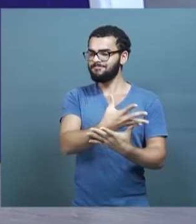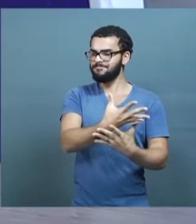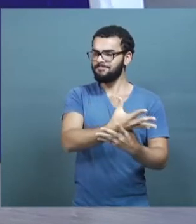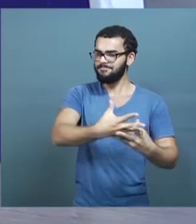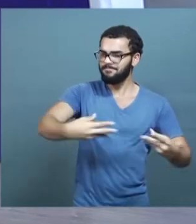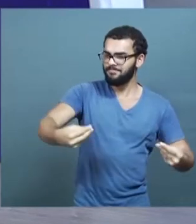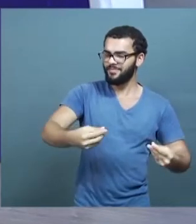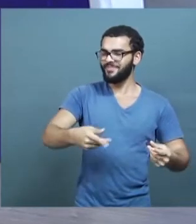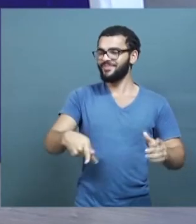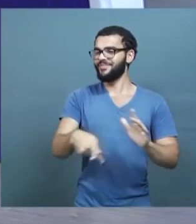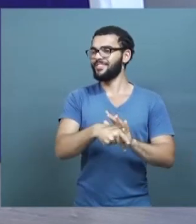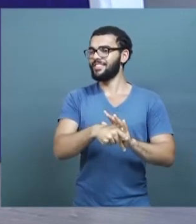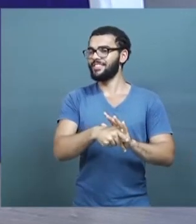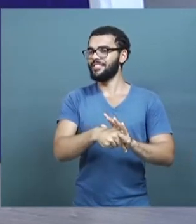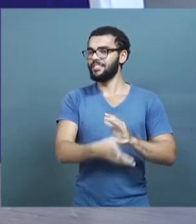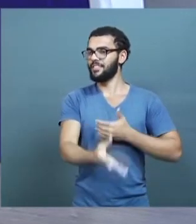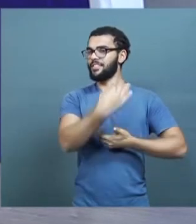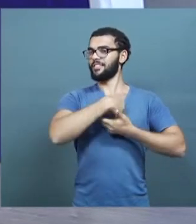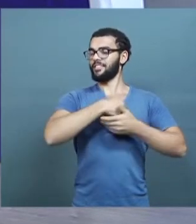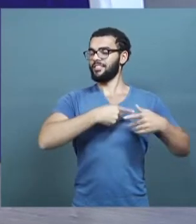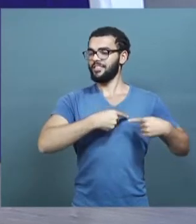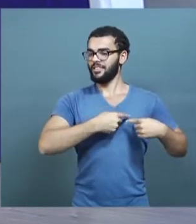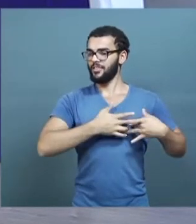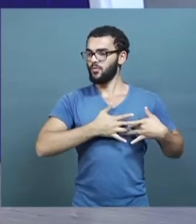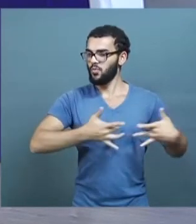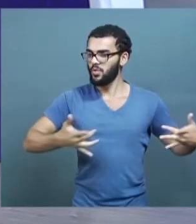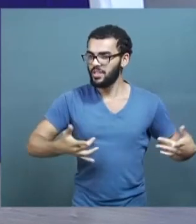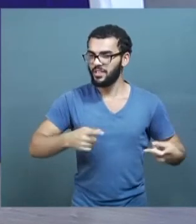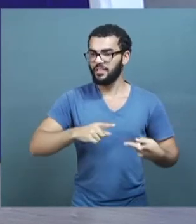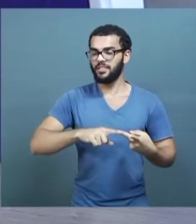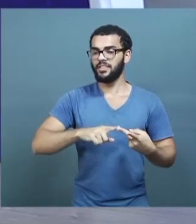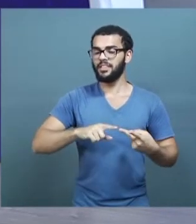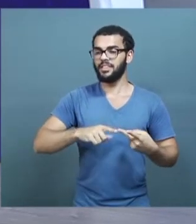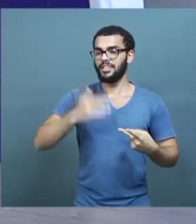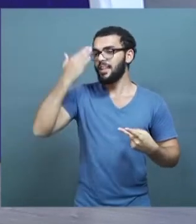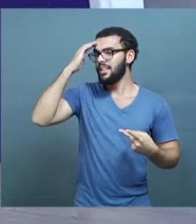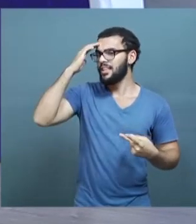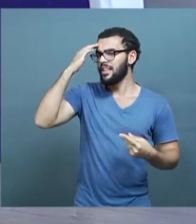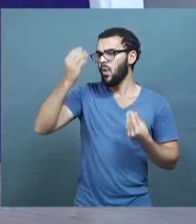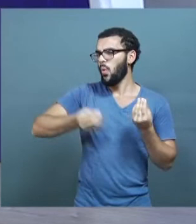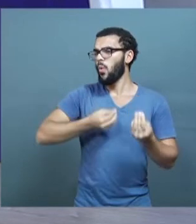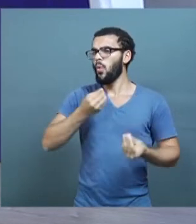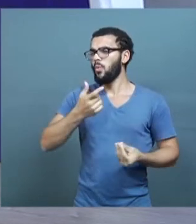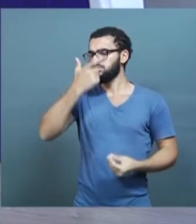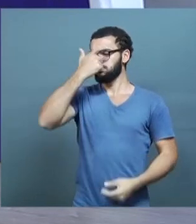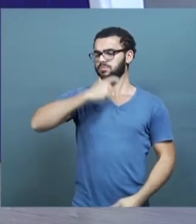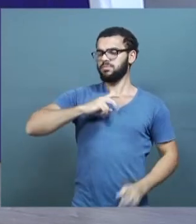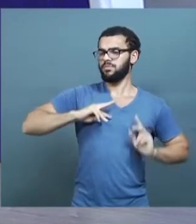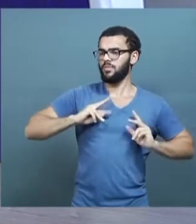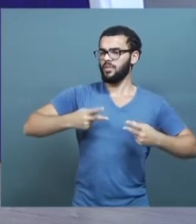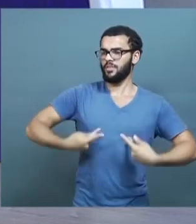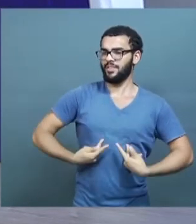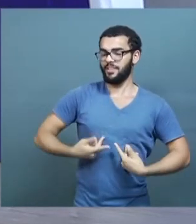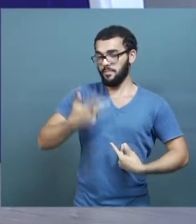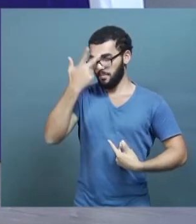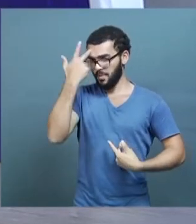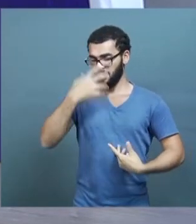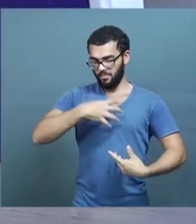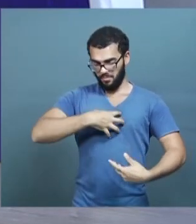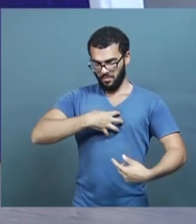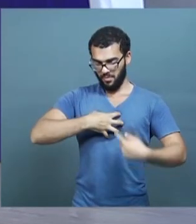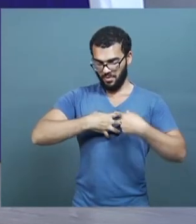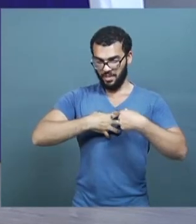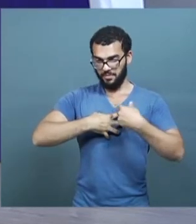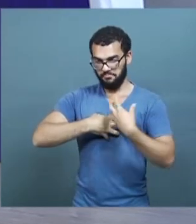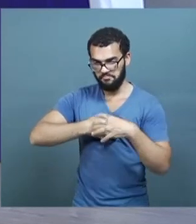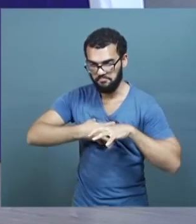de solidariedade e de compreensão da dimensão humana, tanto para quem olha quanto para quem recebe esse trabalho.